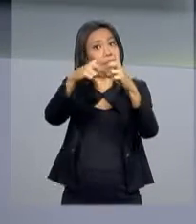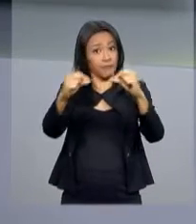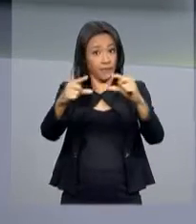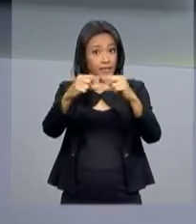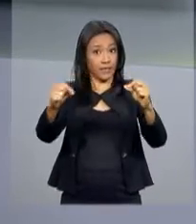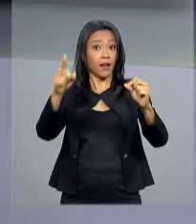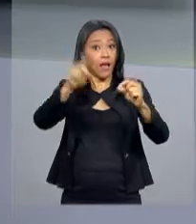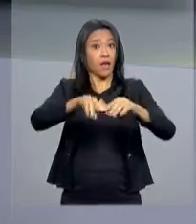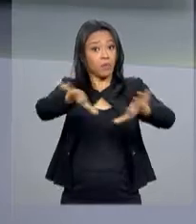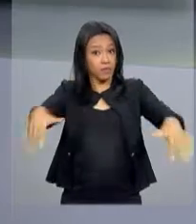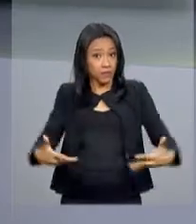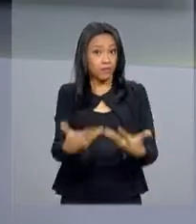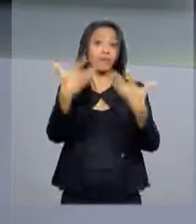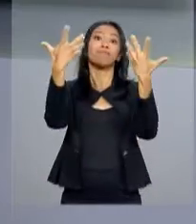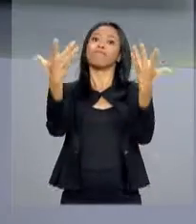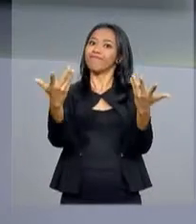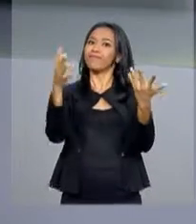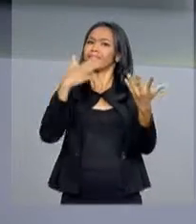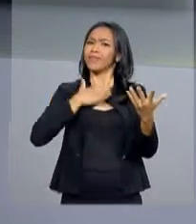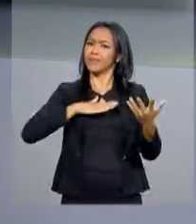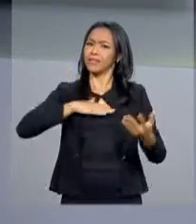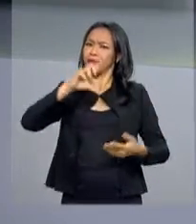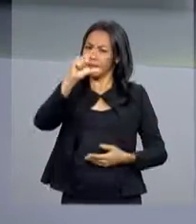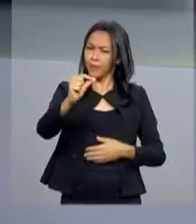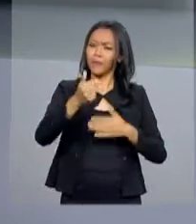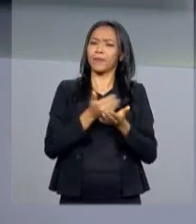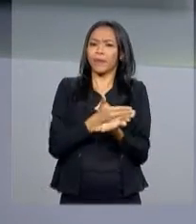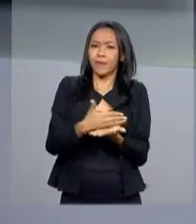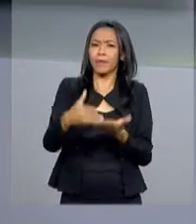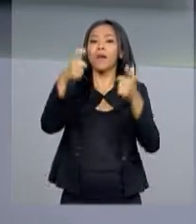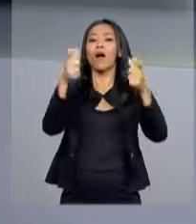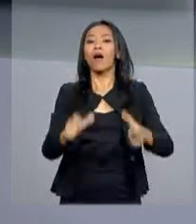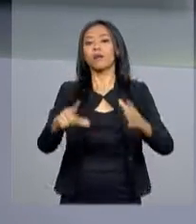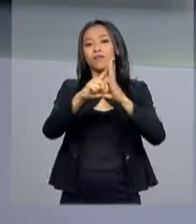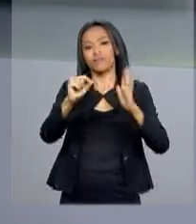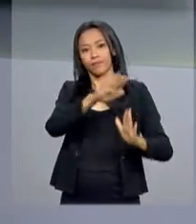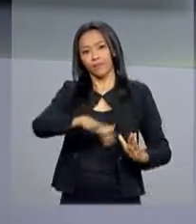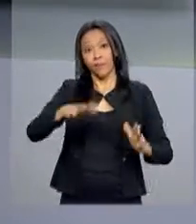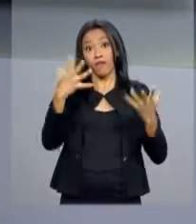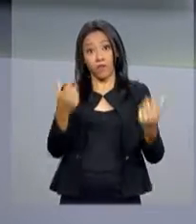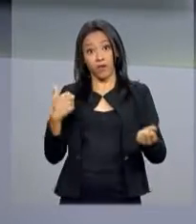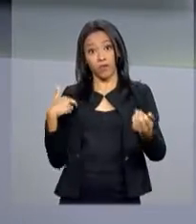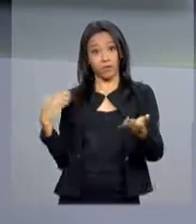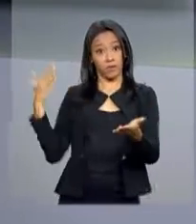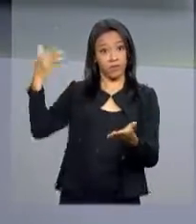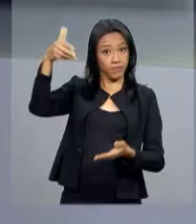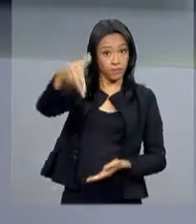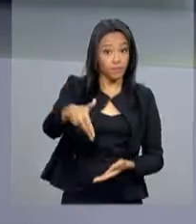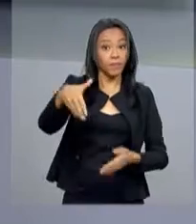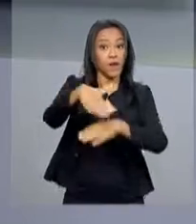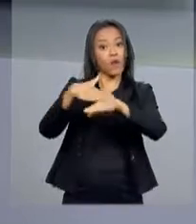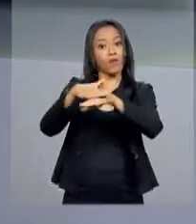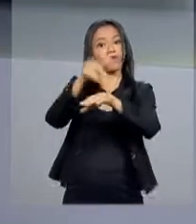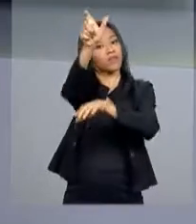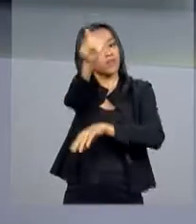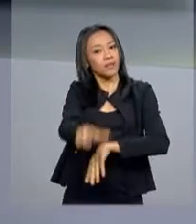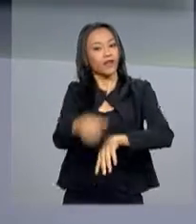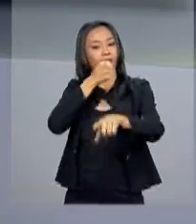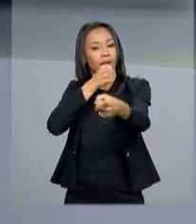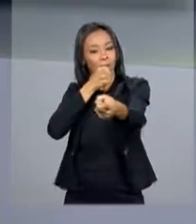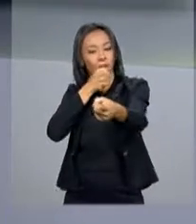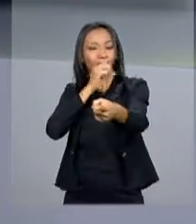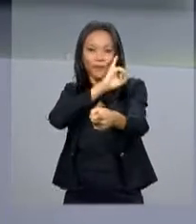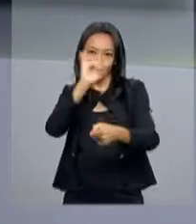Brasília, uma cerimônia que celebra a data começa logo mais no Palácio do Planalto. E é para lá que vamos ao vivo conversar com a repórter Luana Karen. Oi,